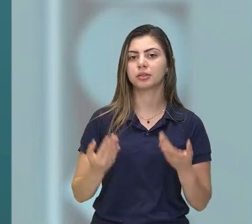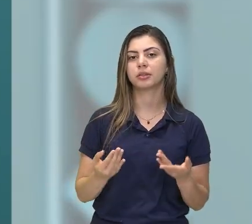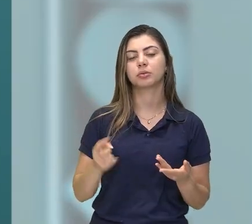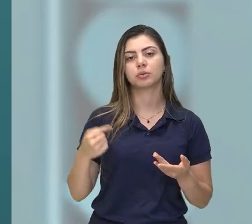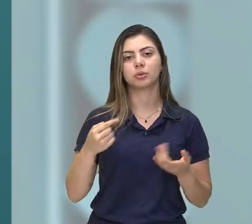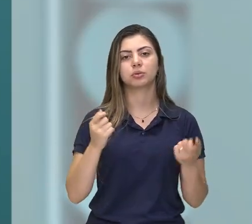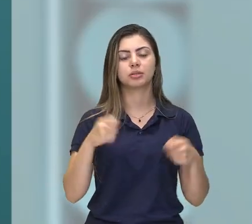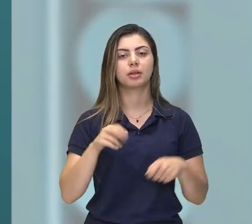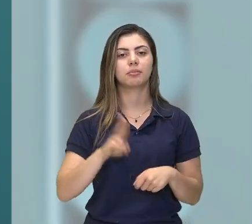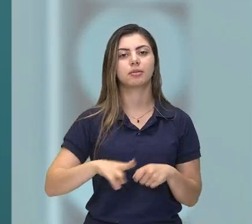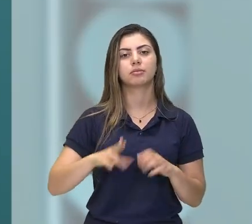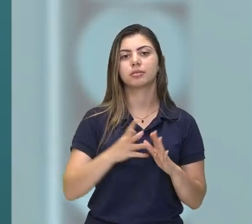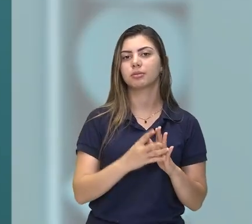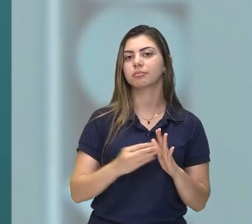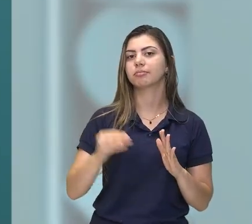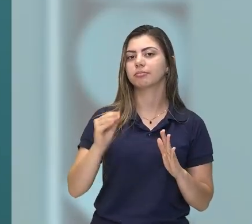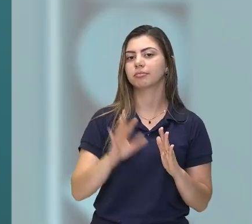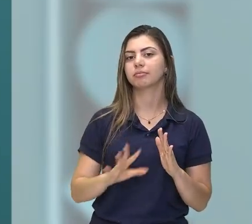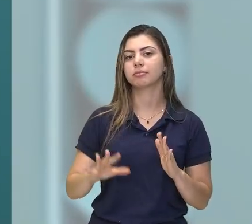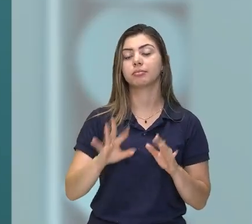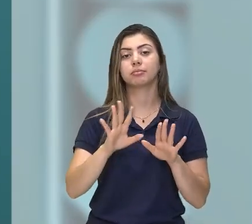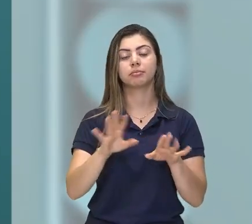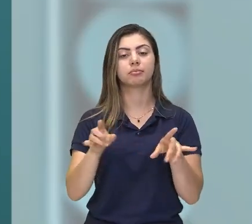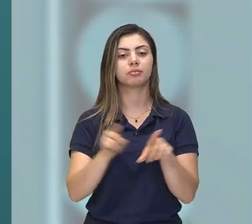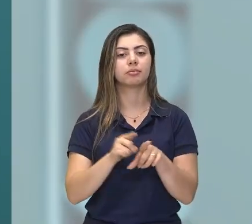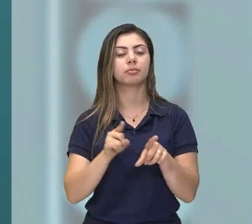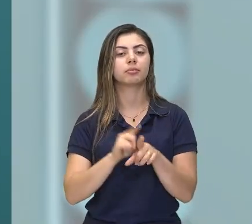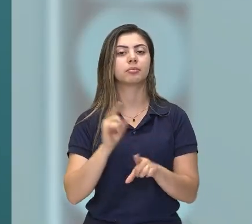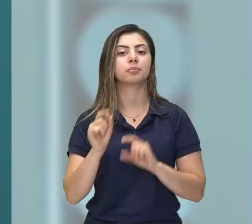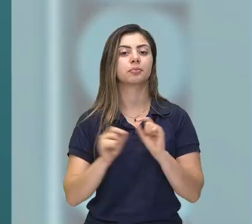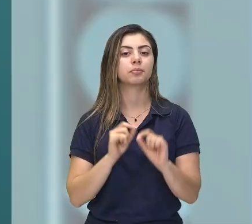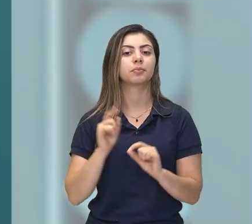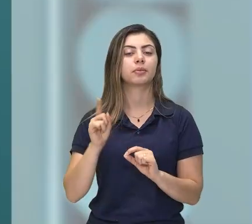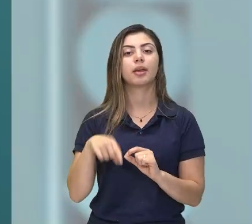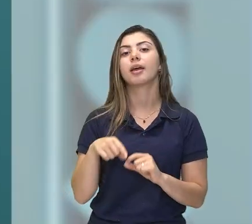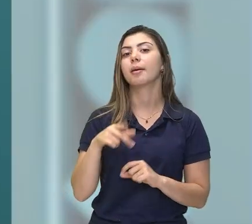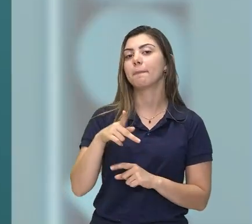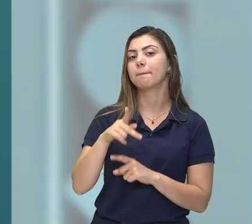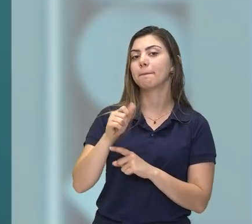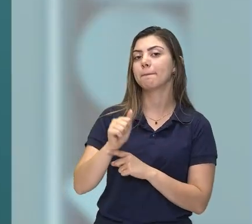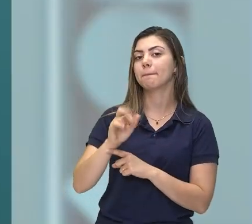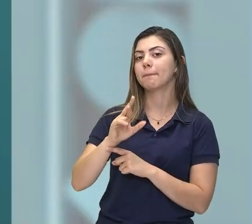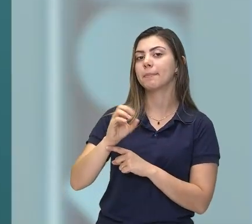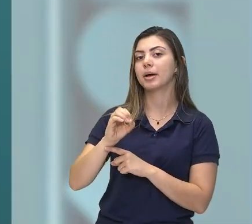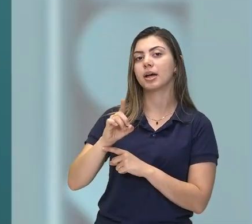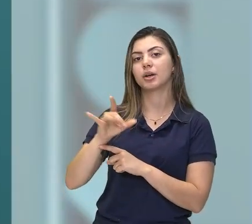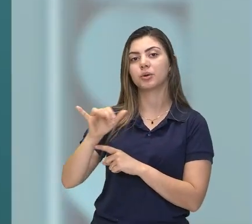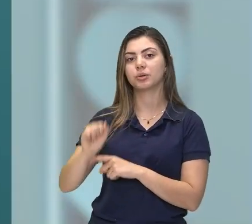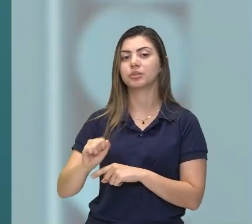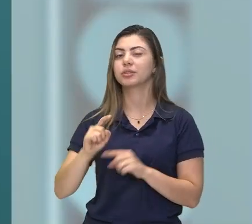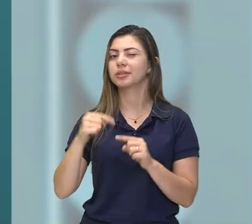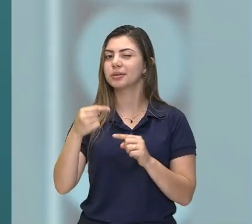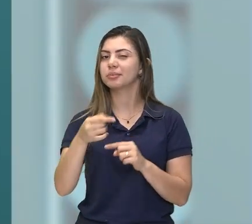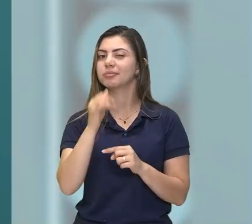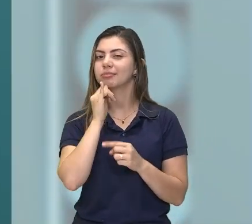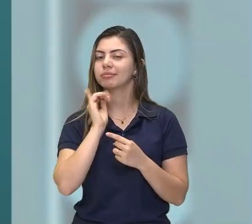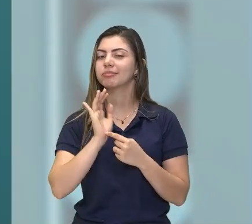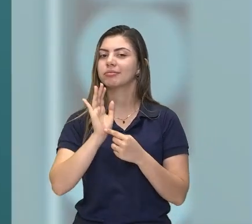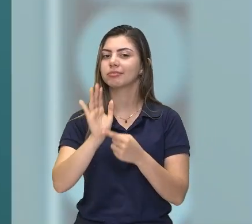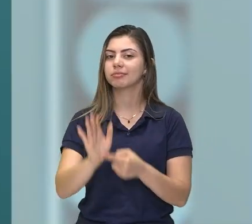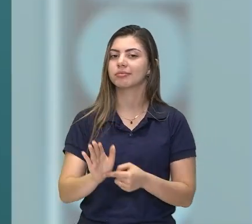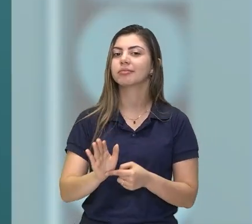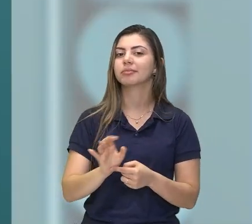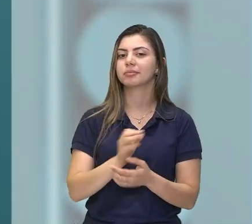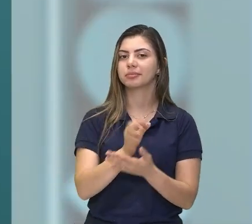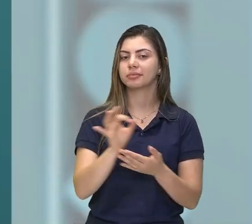que foi o que vocês acabaram de ver, como também para uma espécie de paródia. Vocês já vão ver como isso acontece. E ele exerce uma